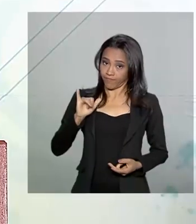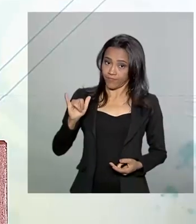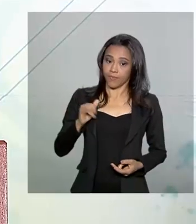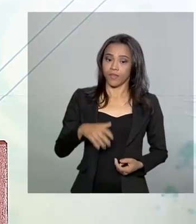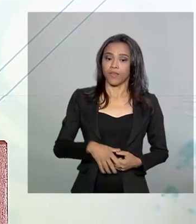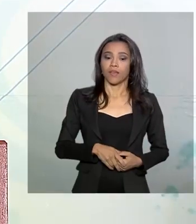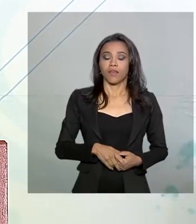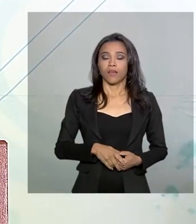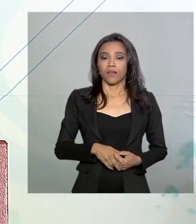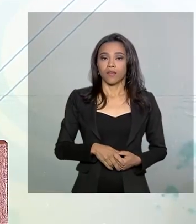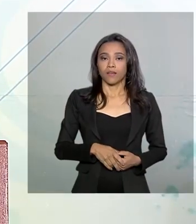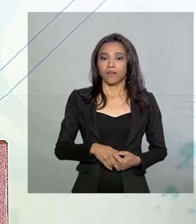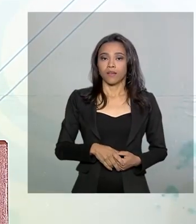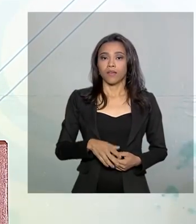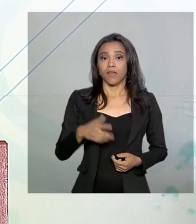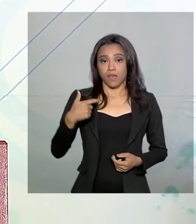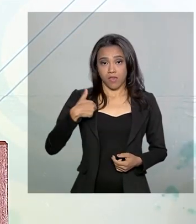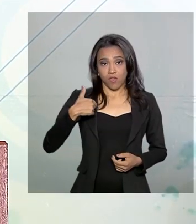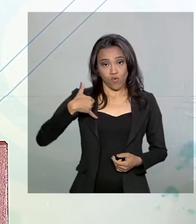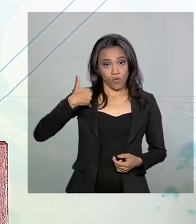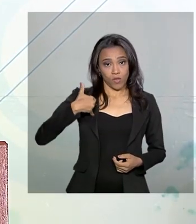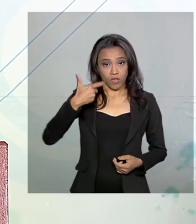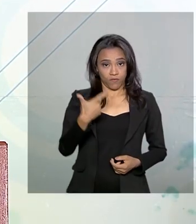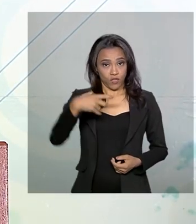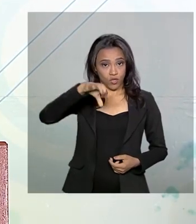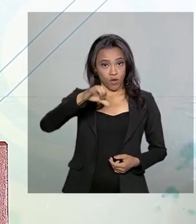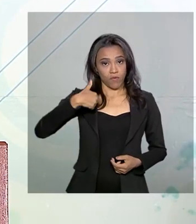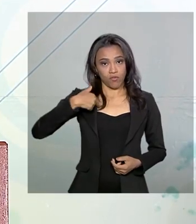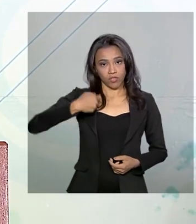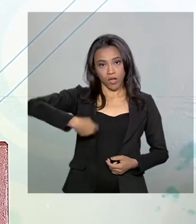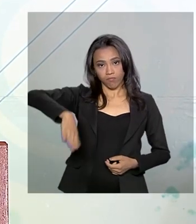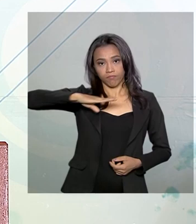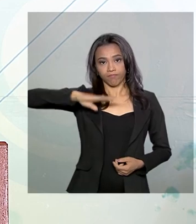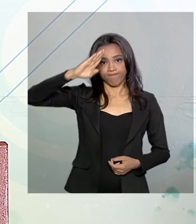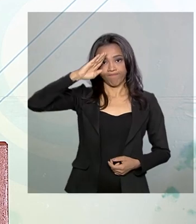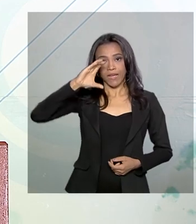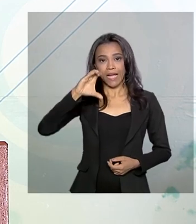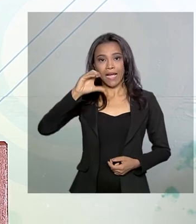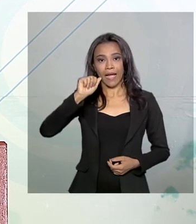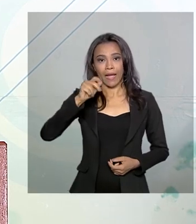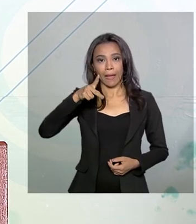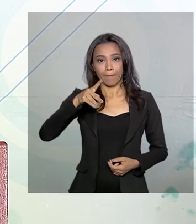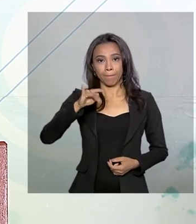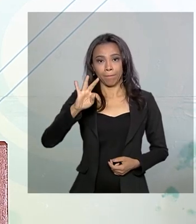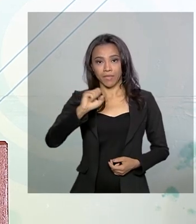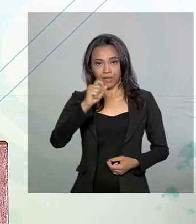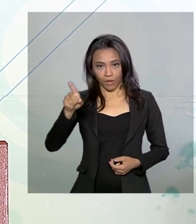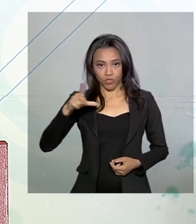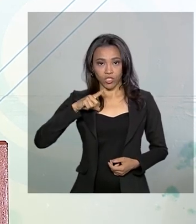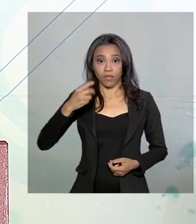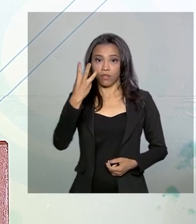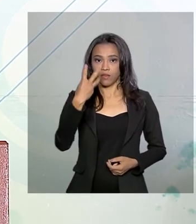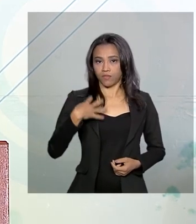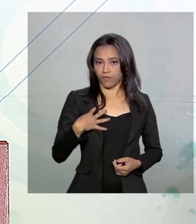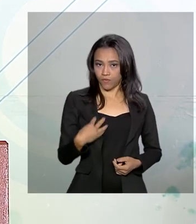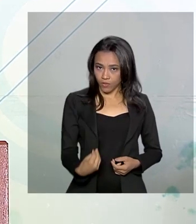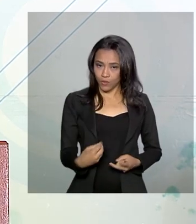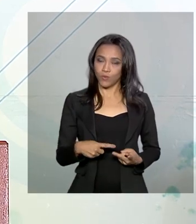Hélio, eu era capitão do Exército, tinha 3 filhos e